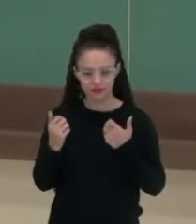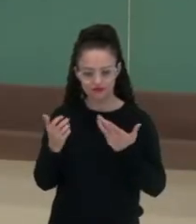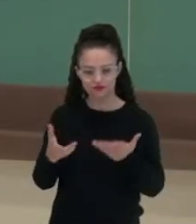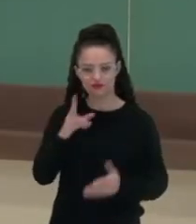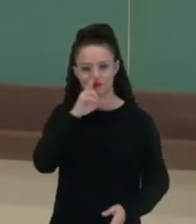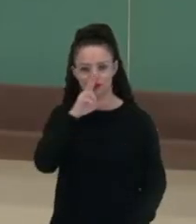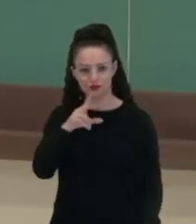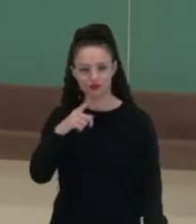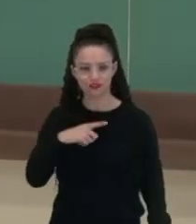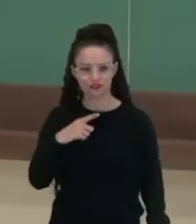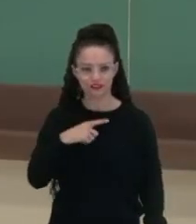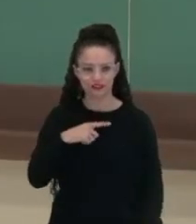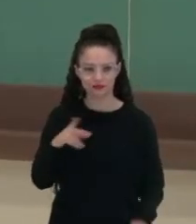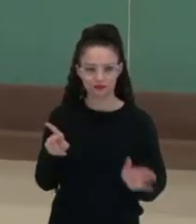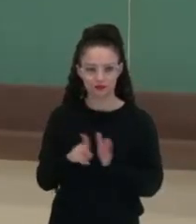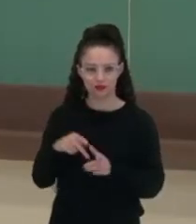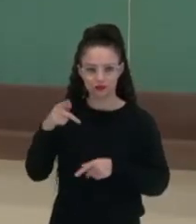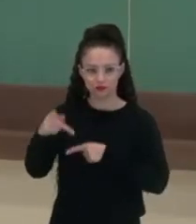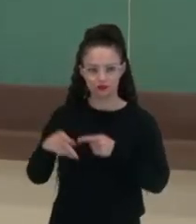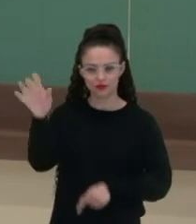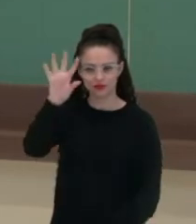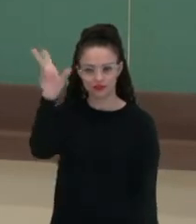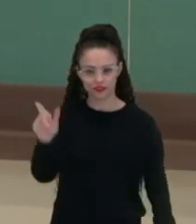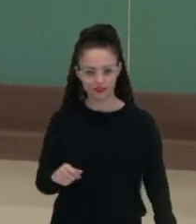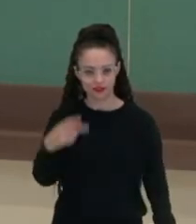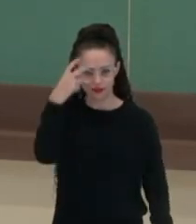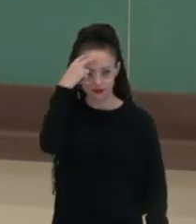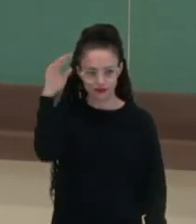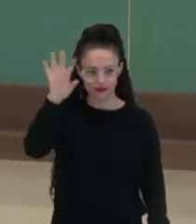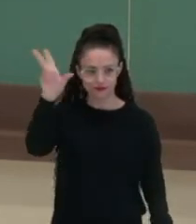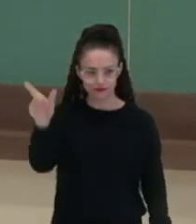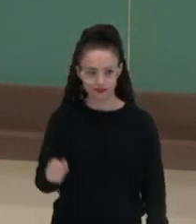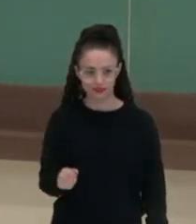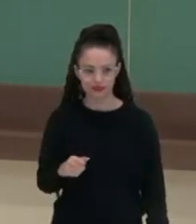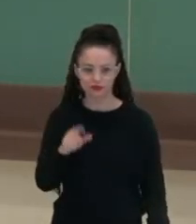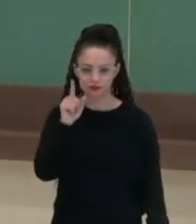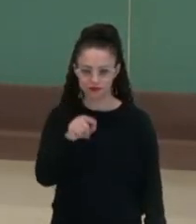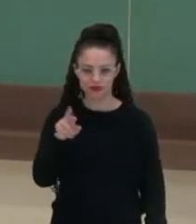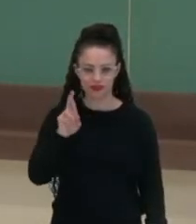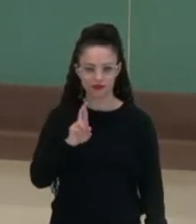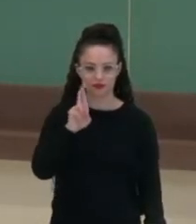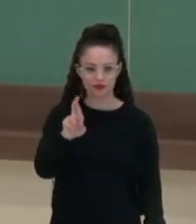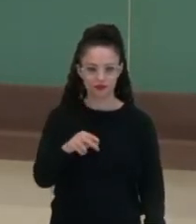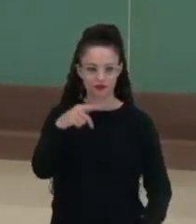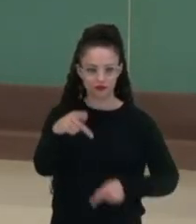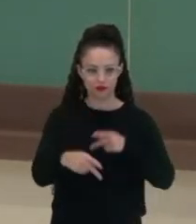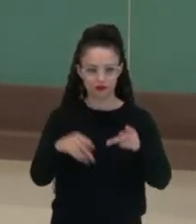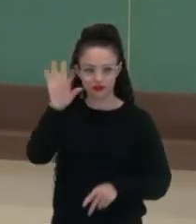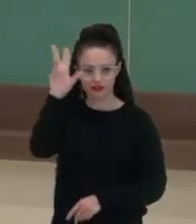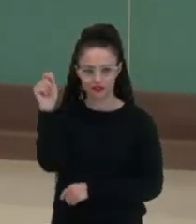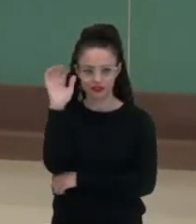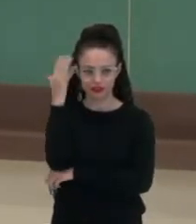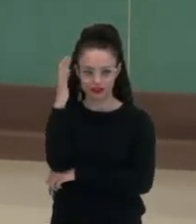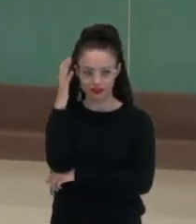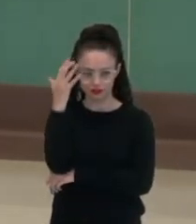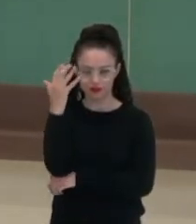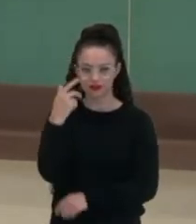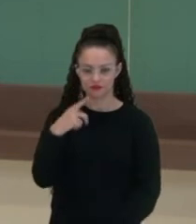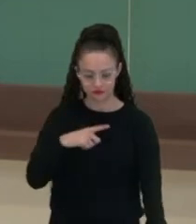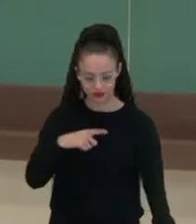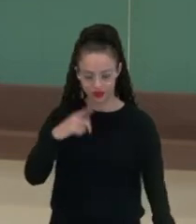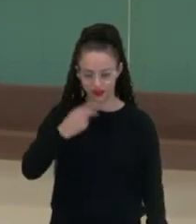tem muito, né, no povo afro, tem muito na cultura africana. Então, representa o povo africano, o baobá, a árvore sagrada que nós temos